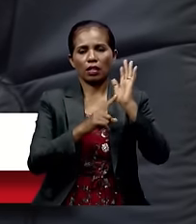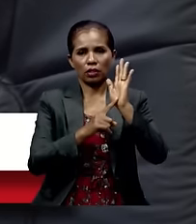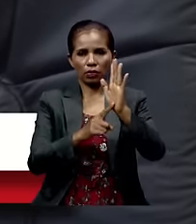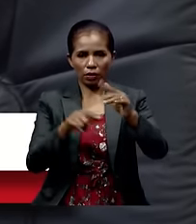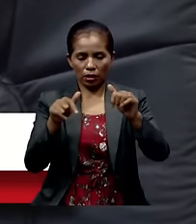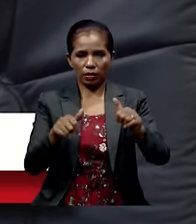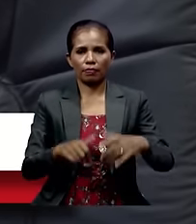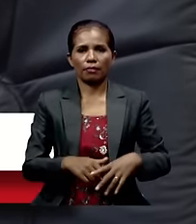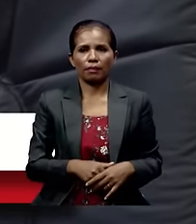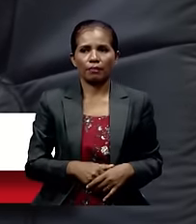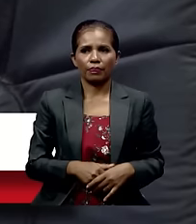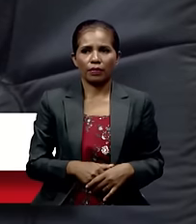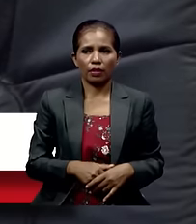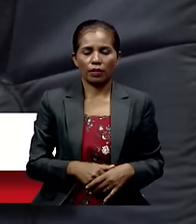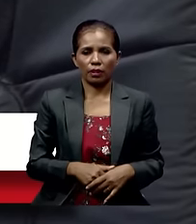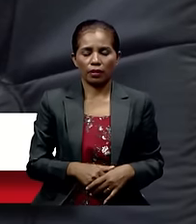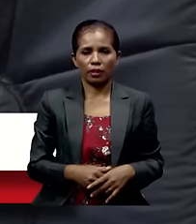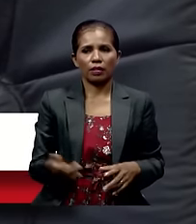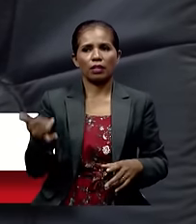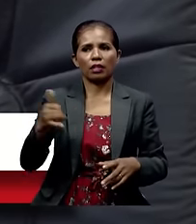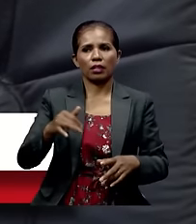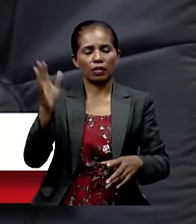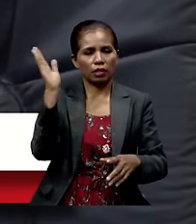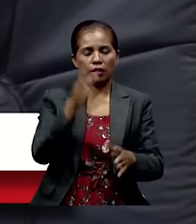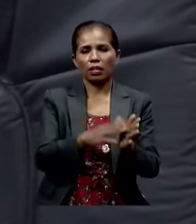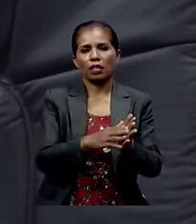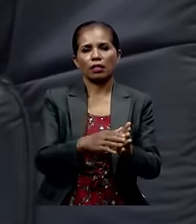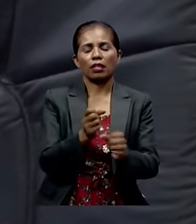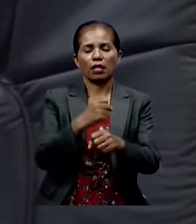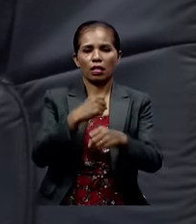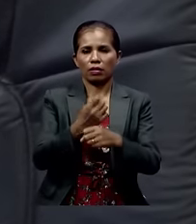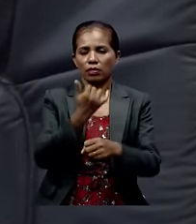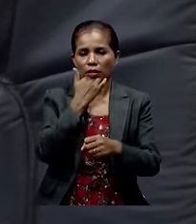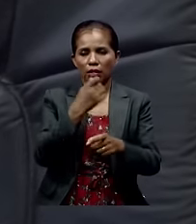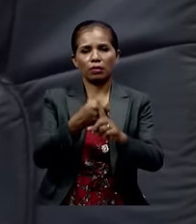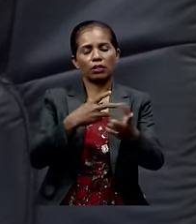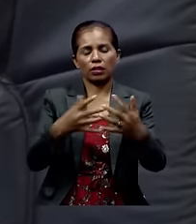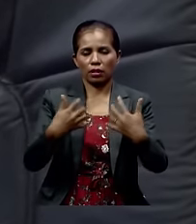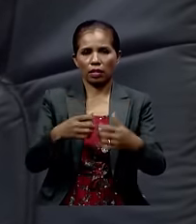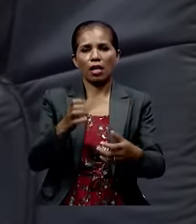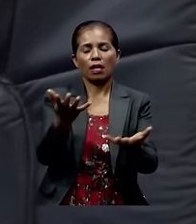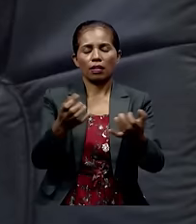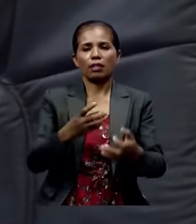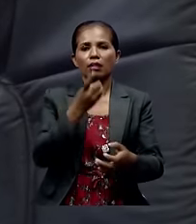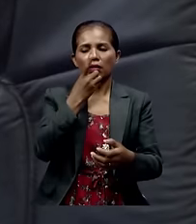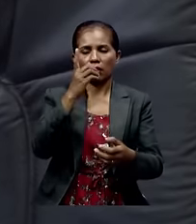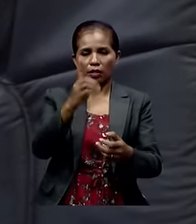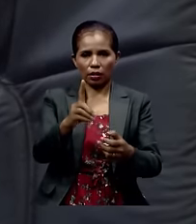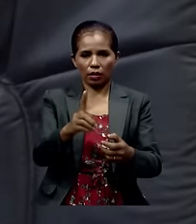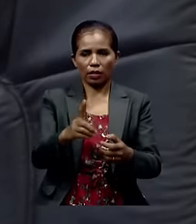cata. Publicidade será né, por lapso. No agora declara sinceramente